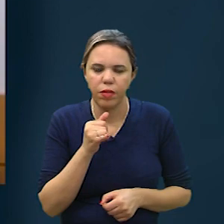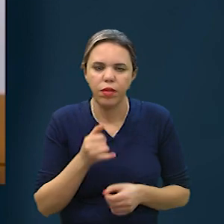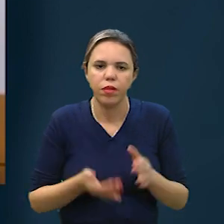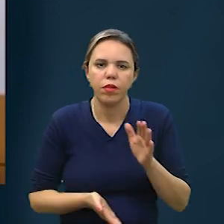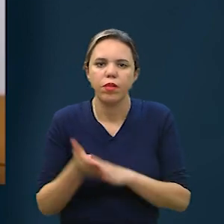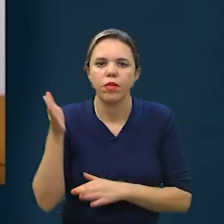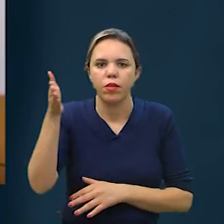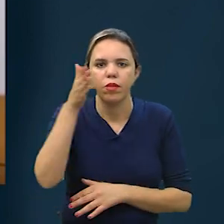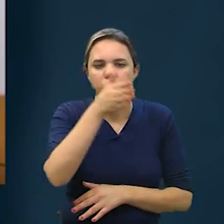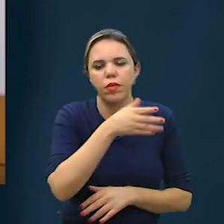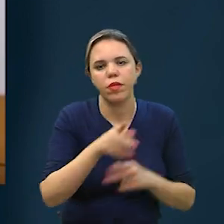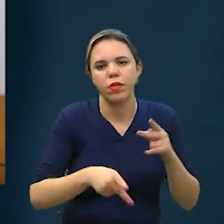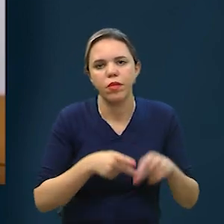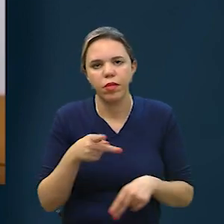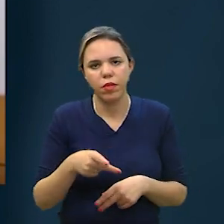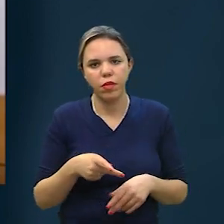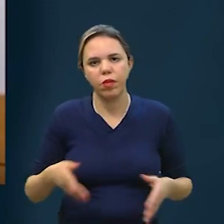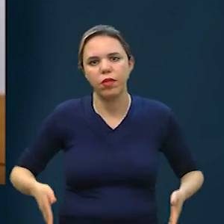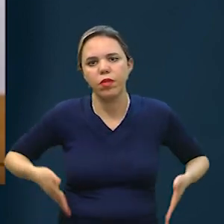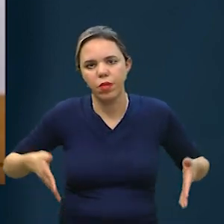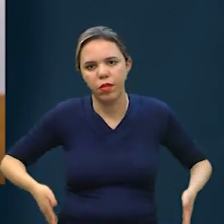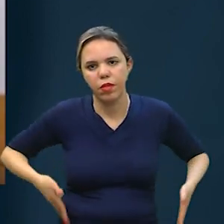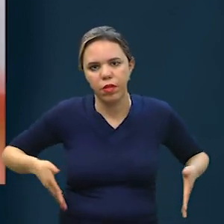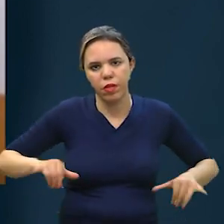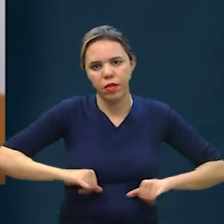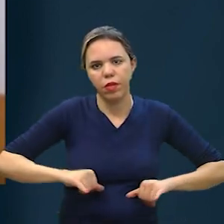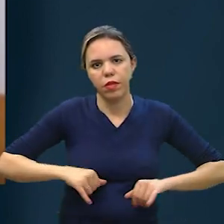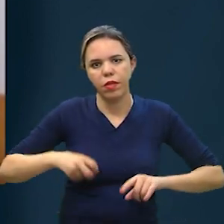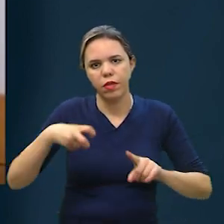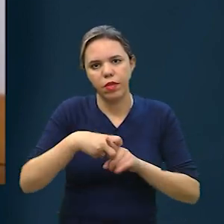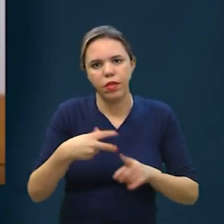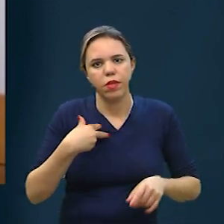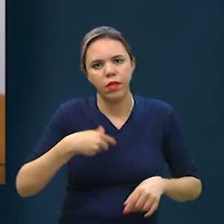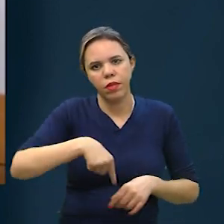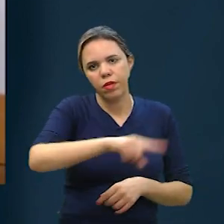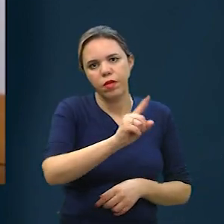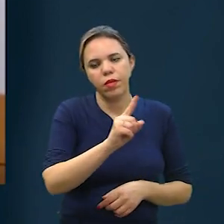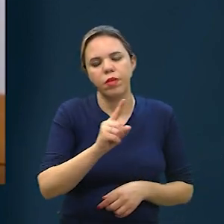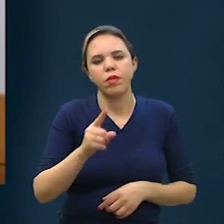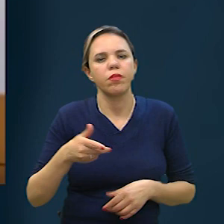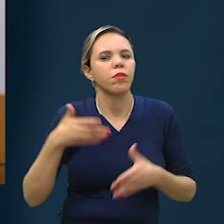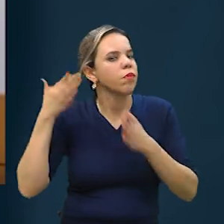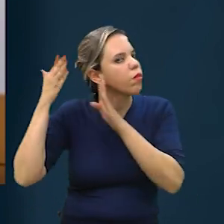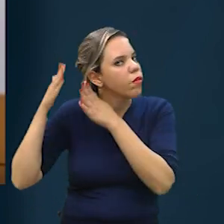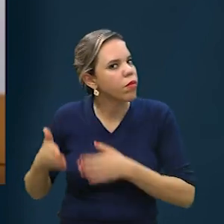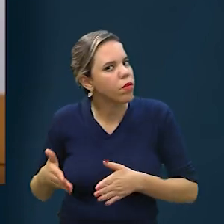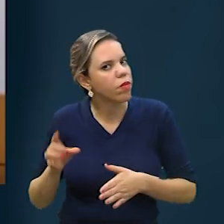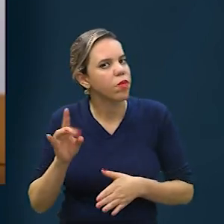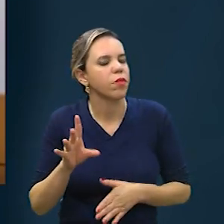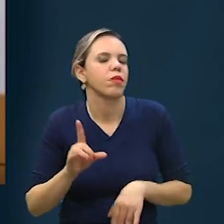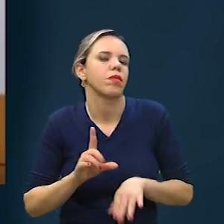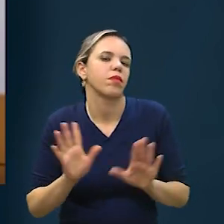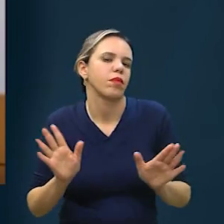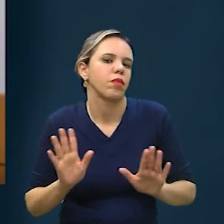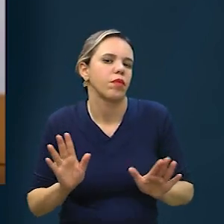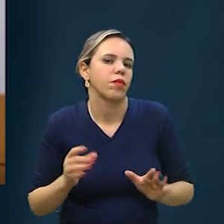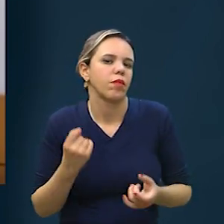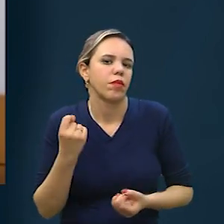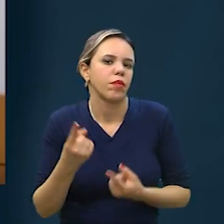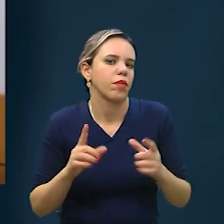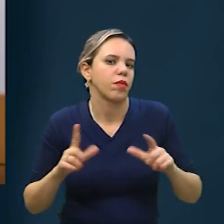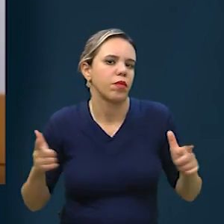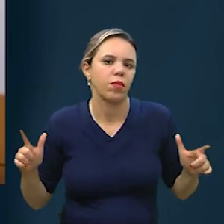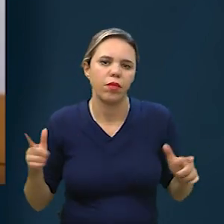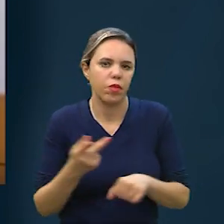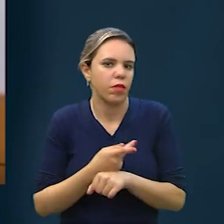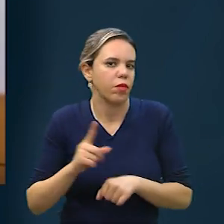de locomoção, que a pessoa está cadeirante, sofreu algum acidente, não possa ir até o salão. Somente nesses casos, a gente não